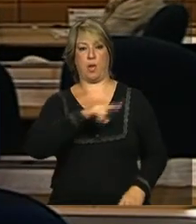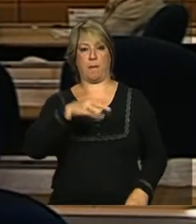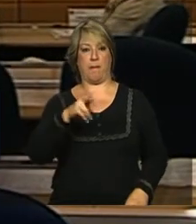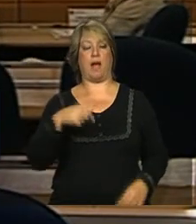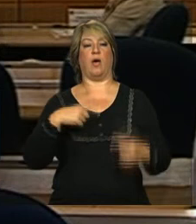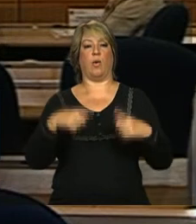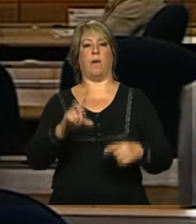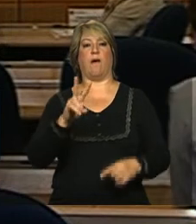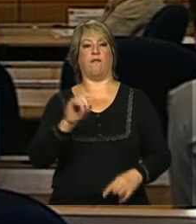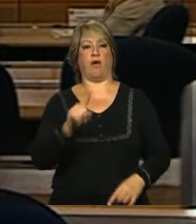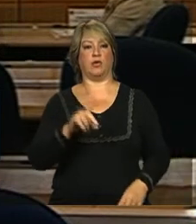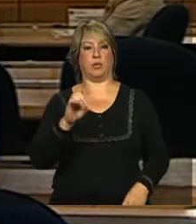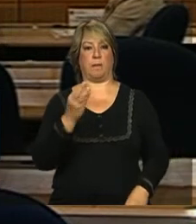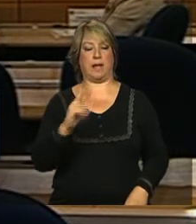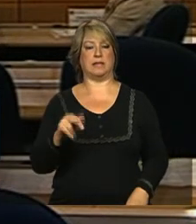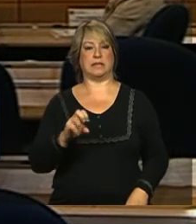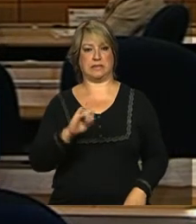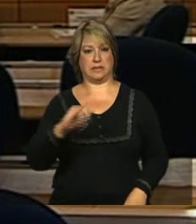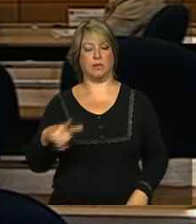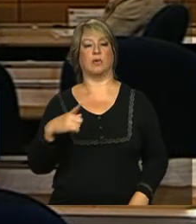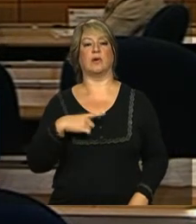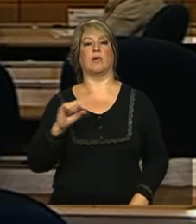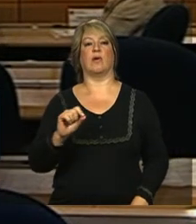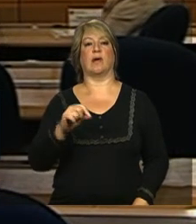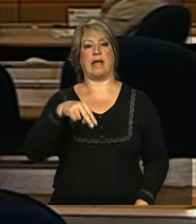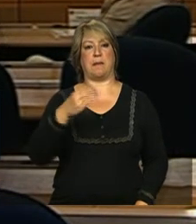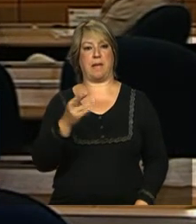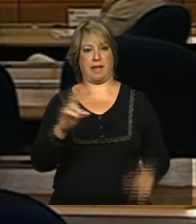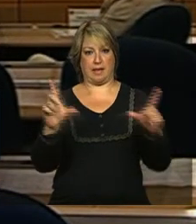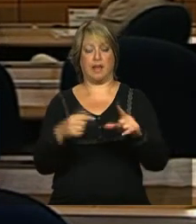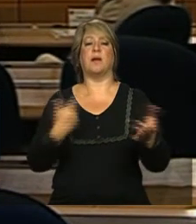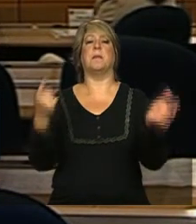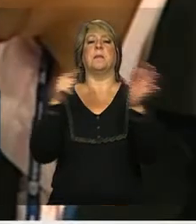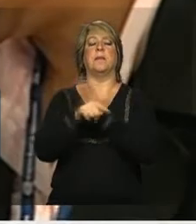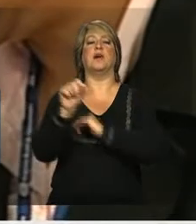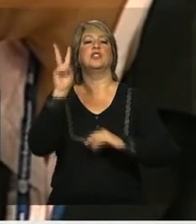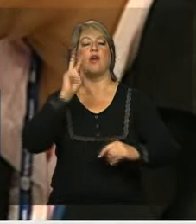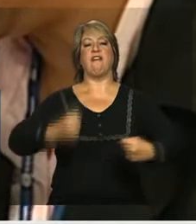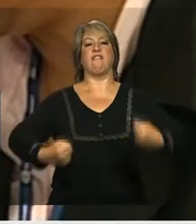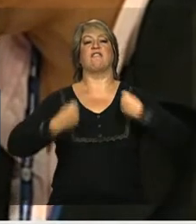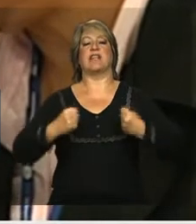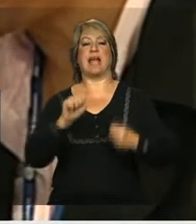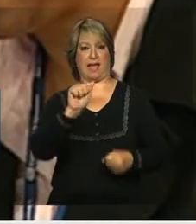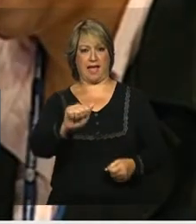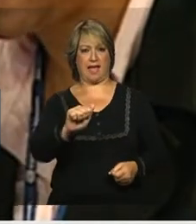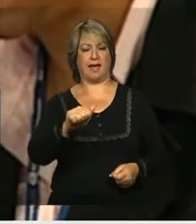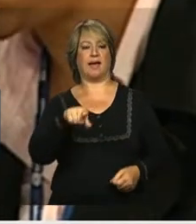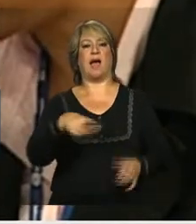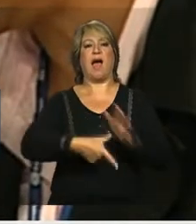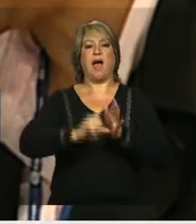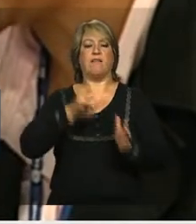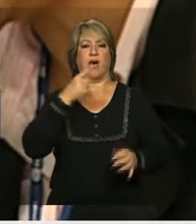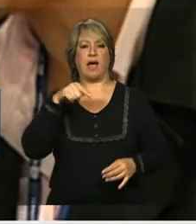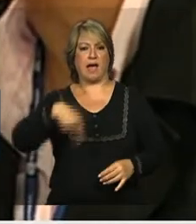nupcial da Voz do Brasil e da TV NBR queria que você falasse um pouquinho sobre a questão da vitamina A que foi dito